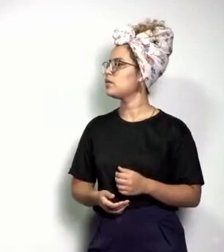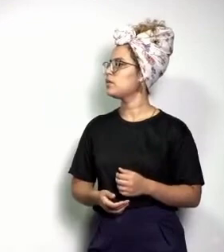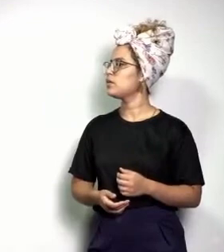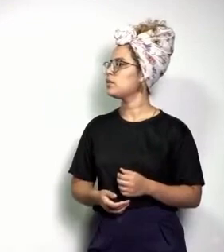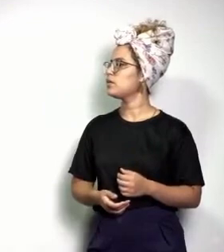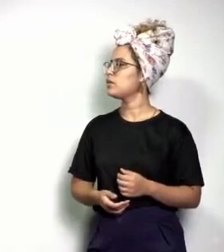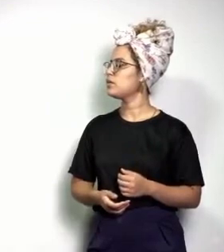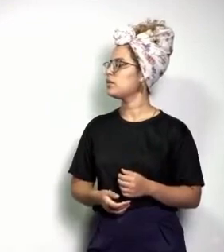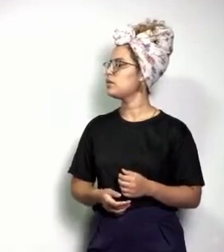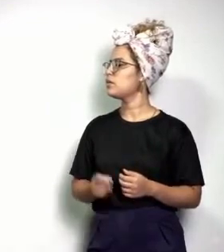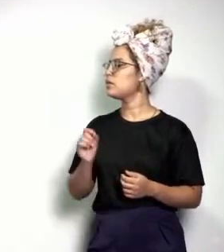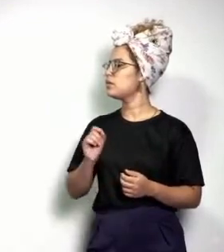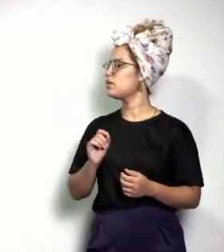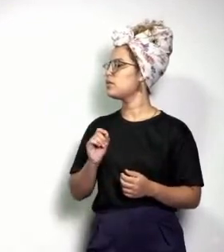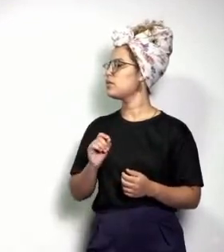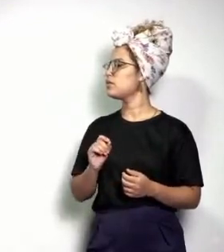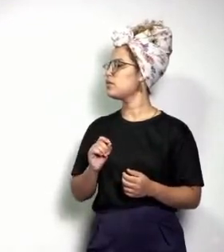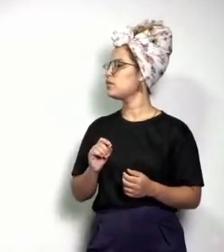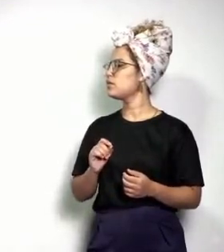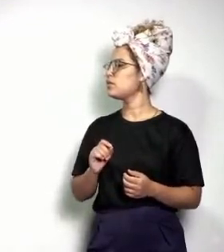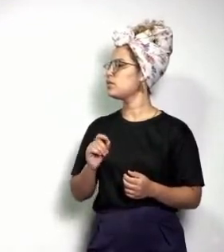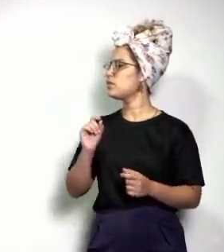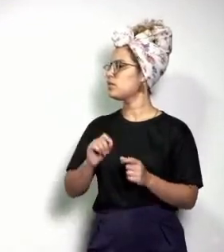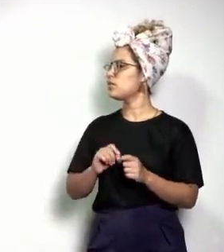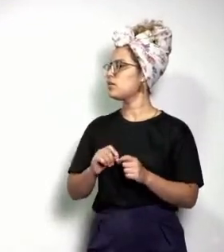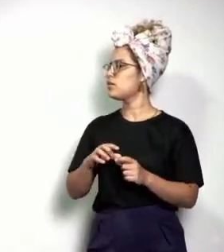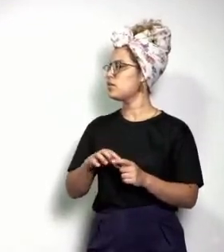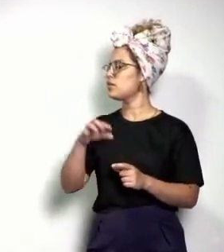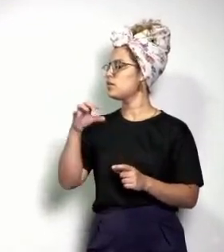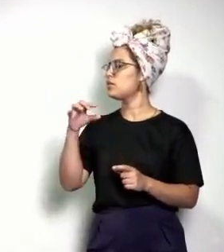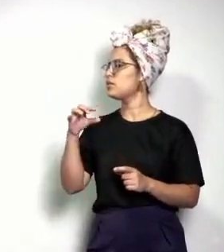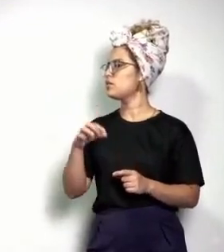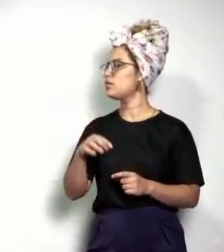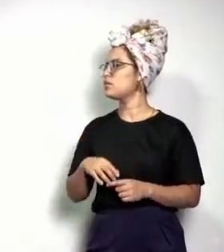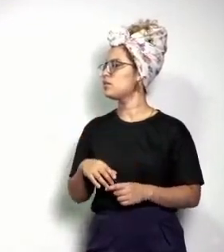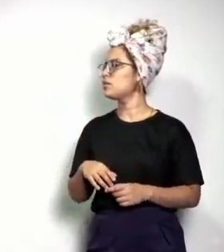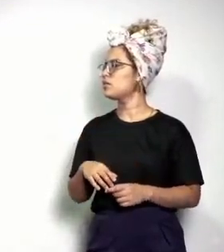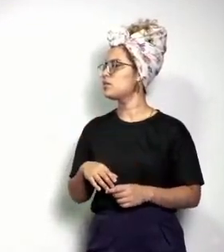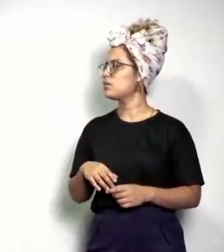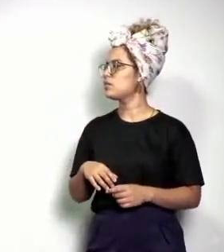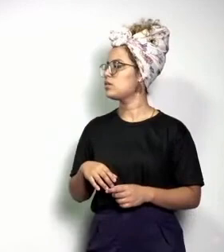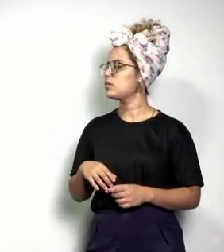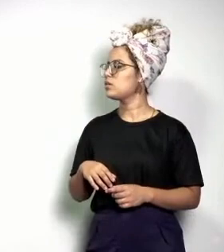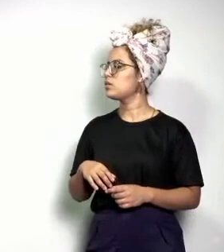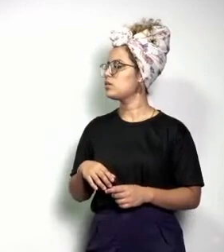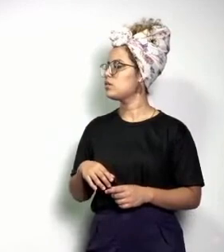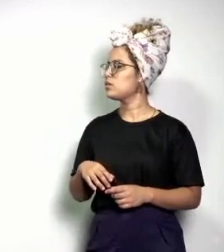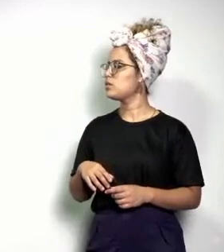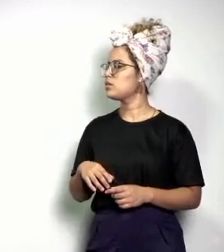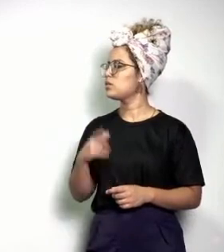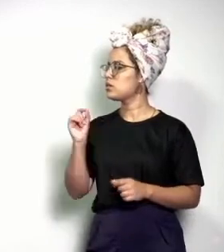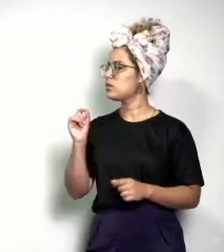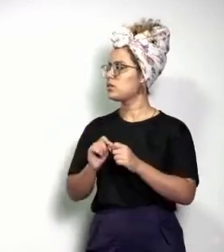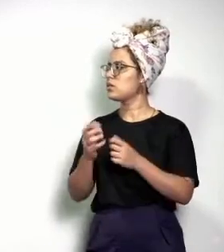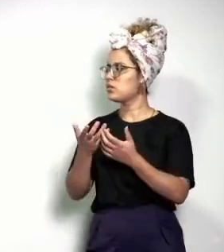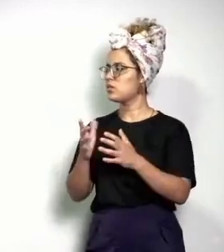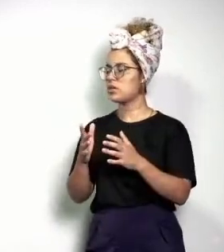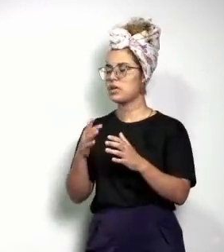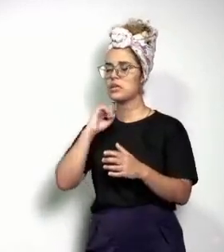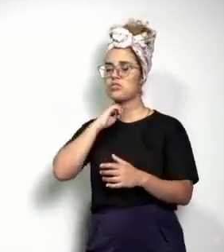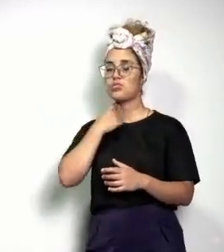E aí, feito isso, você pode soltar ela dessa maneira, para ela já cair na sua mão, porque você não quer sujar ela